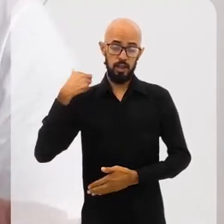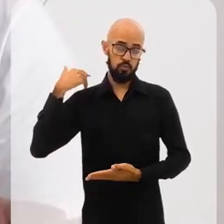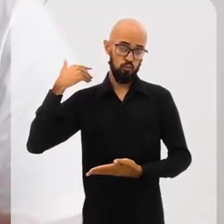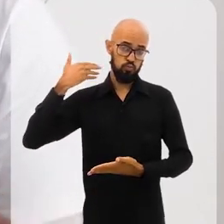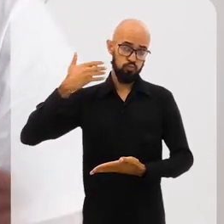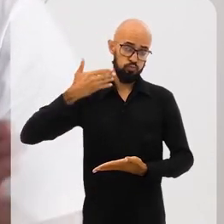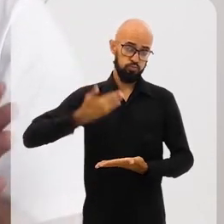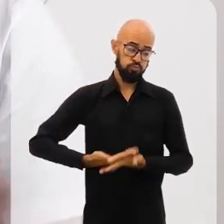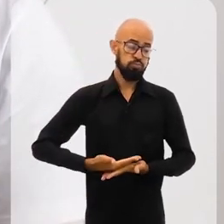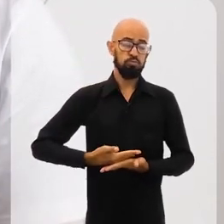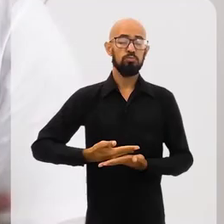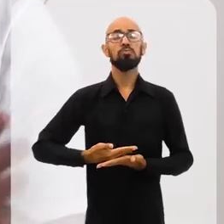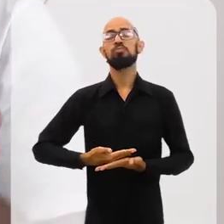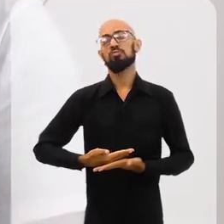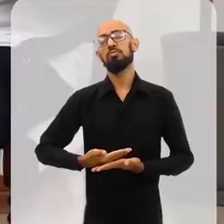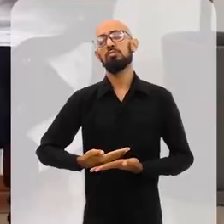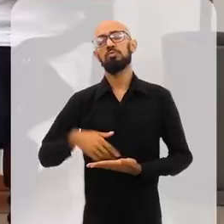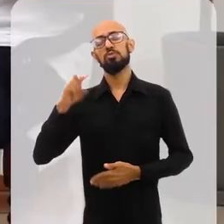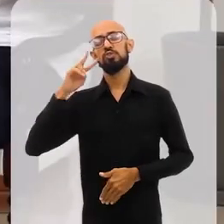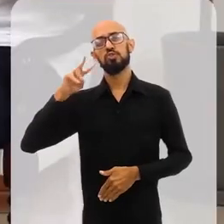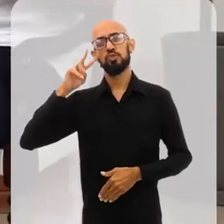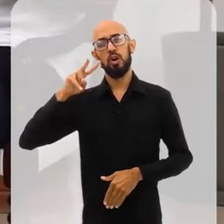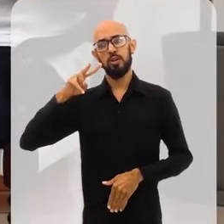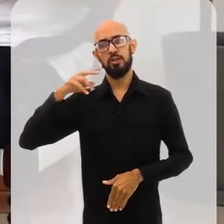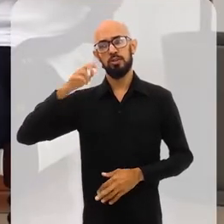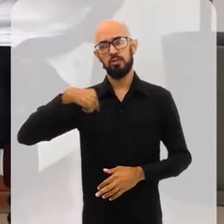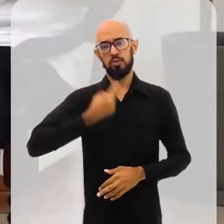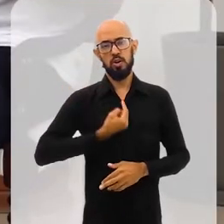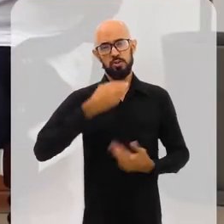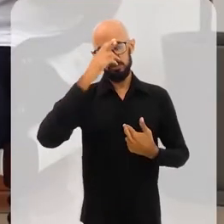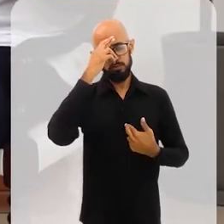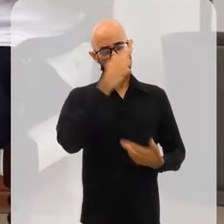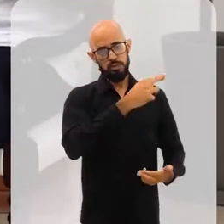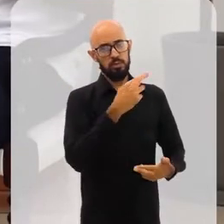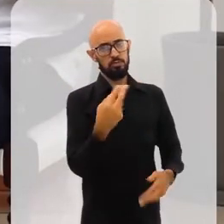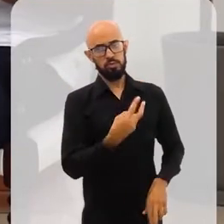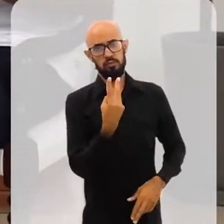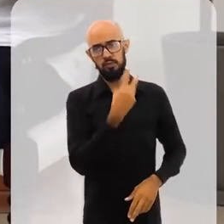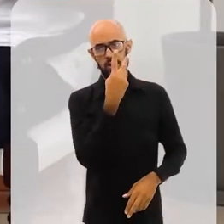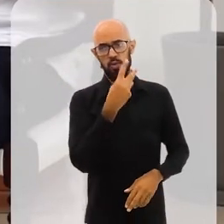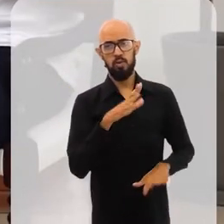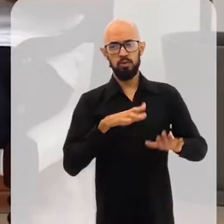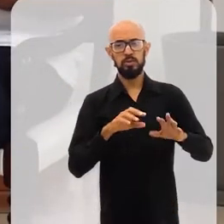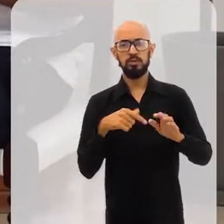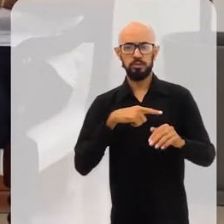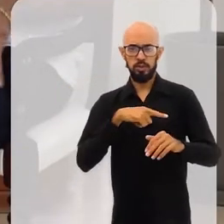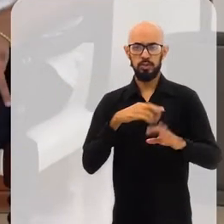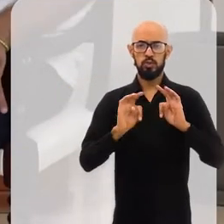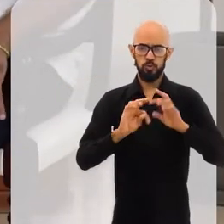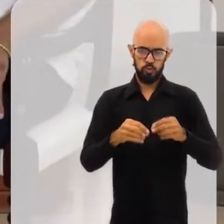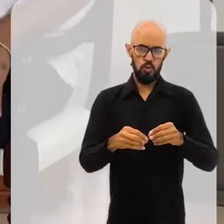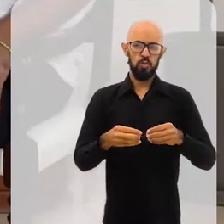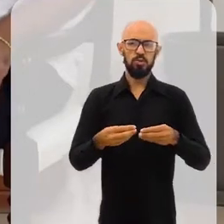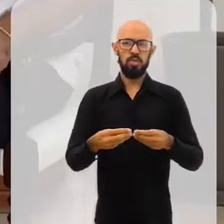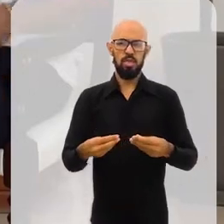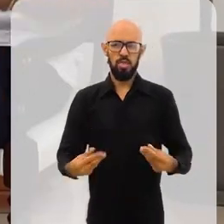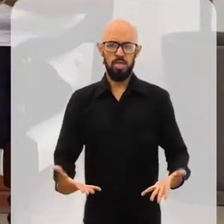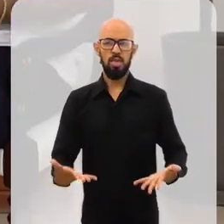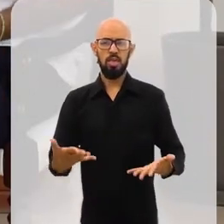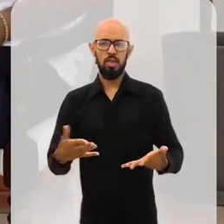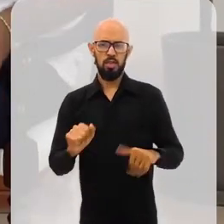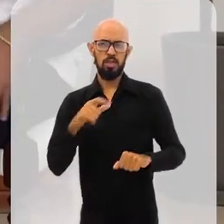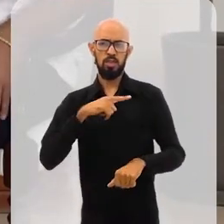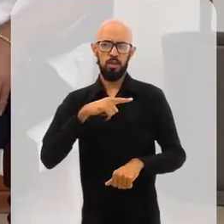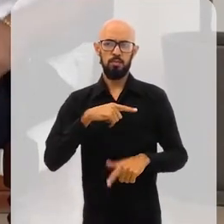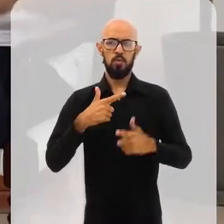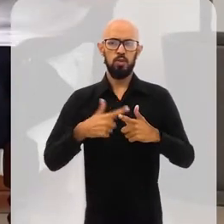histórico. Ilê Ifé, Nigéria, ou seja, a gente respeita, a gente valoriza, a gente tem toda essa questão, é até muito